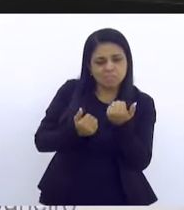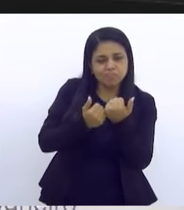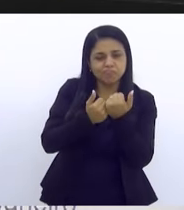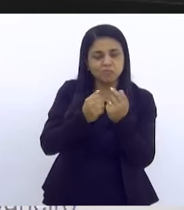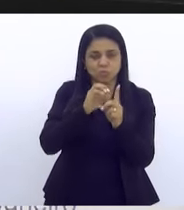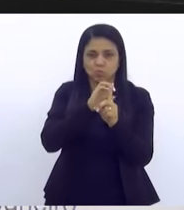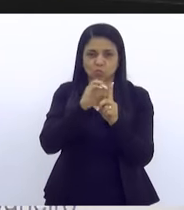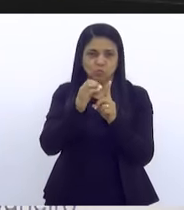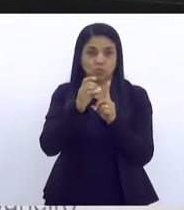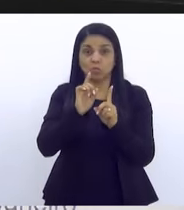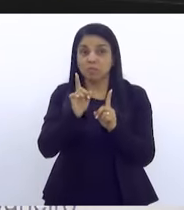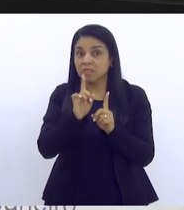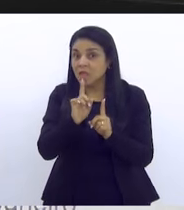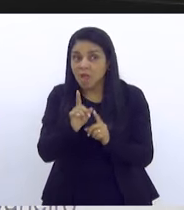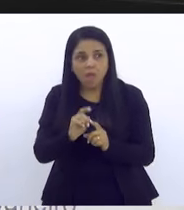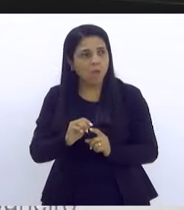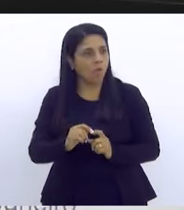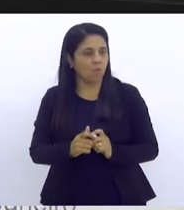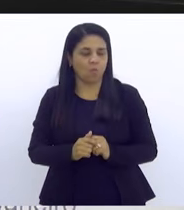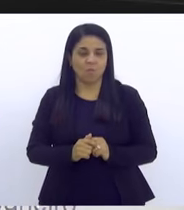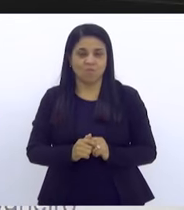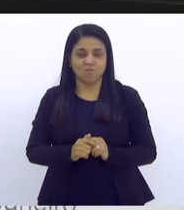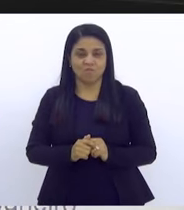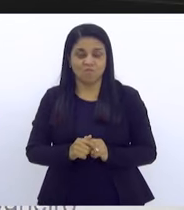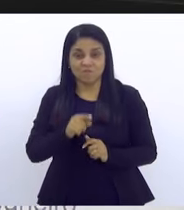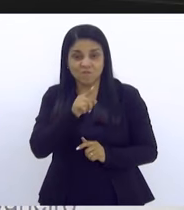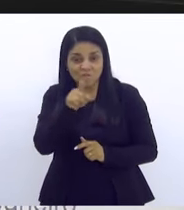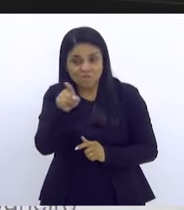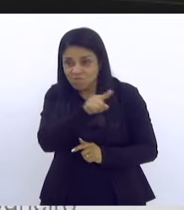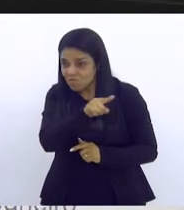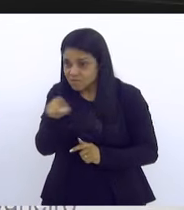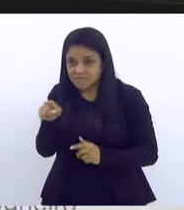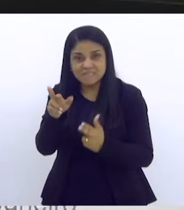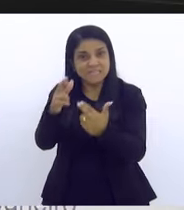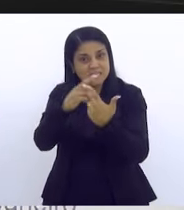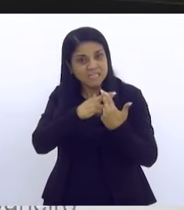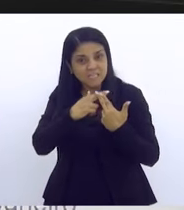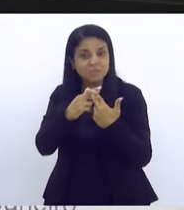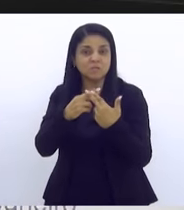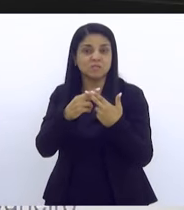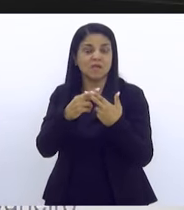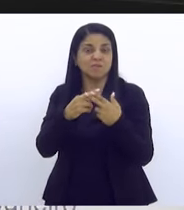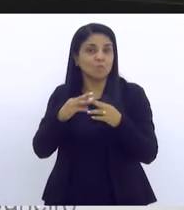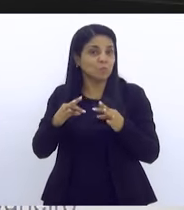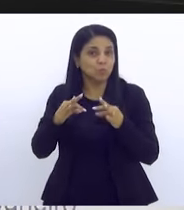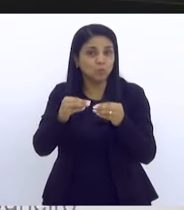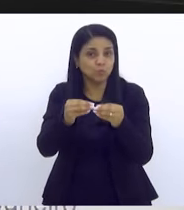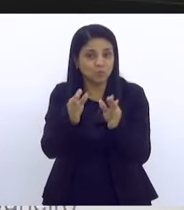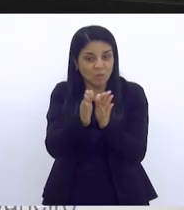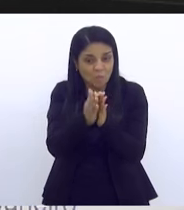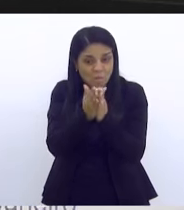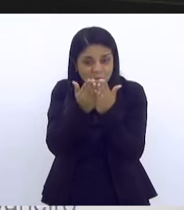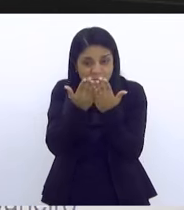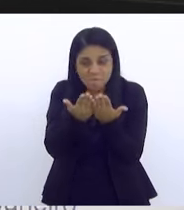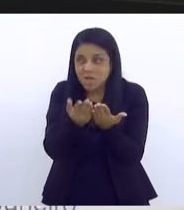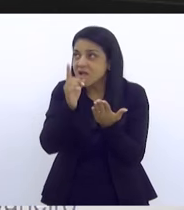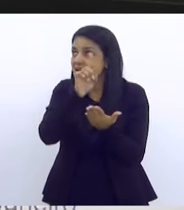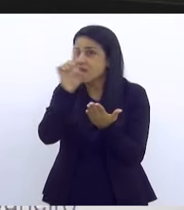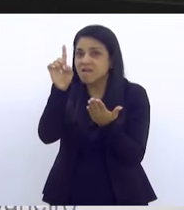culto. Não, vocês fazem maiores coisas. Porque quando vocês dão a palavra,